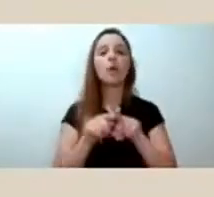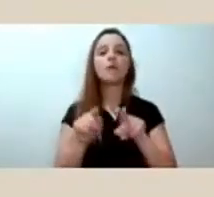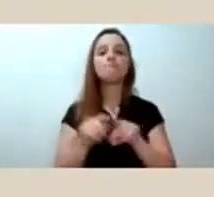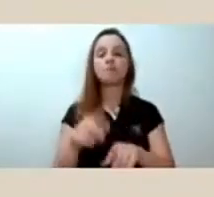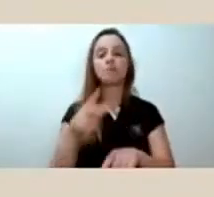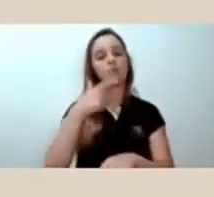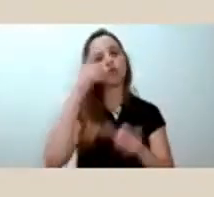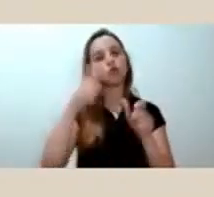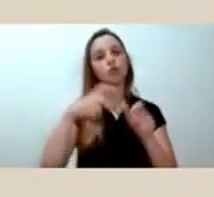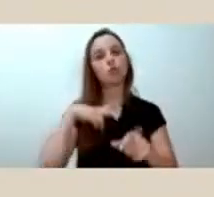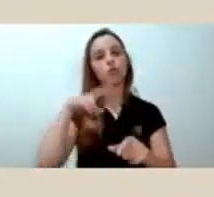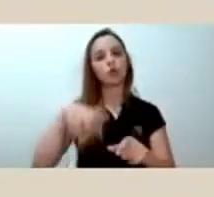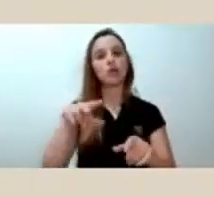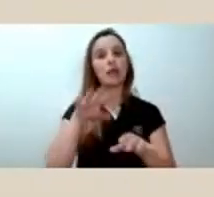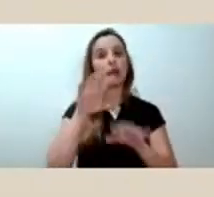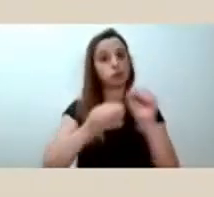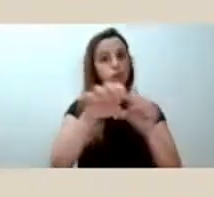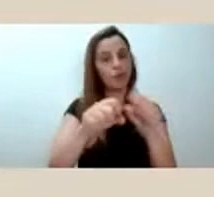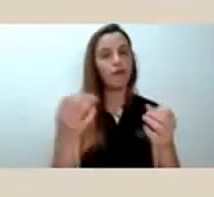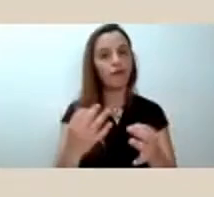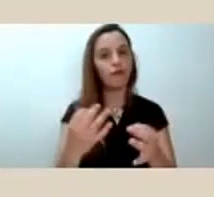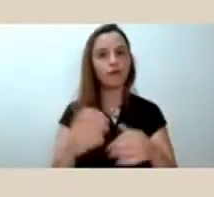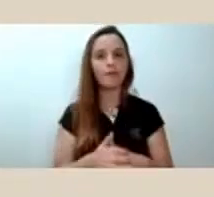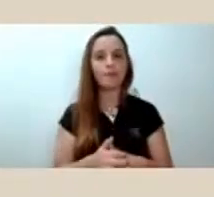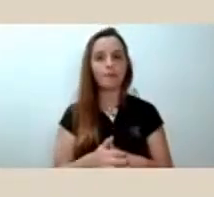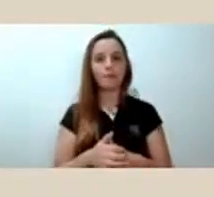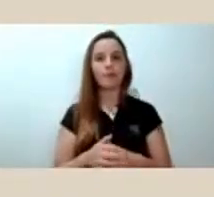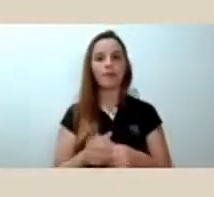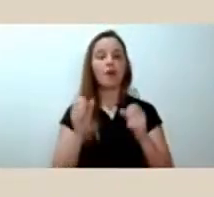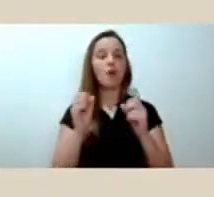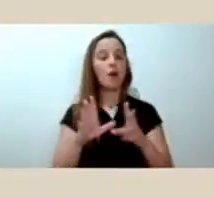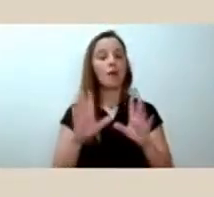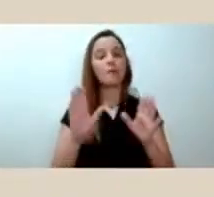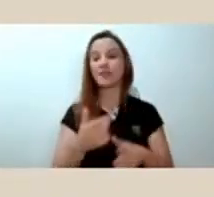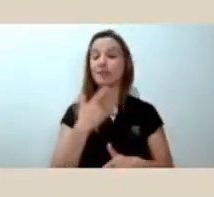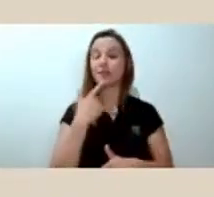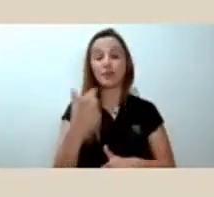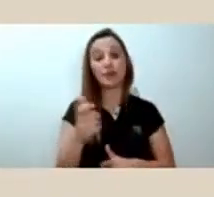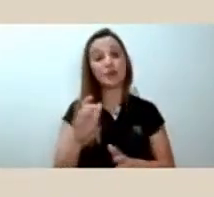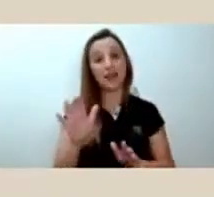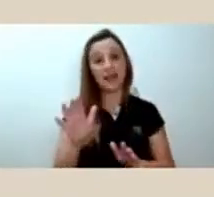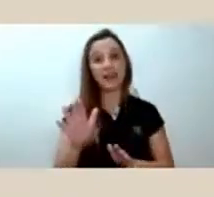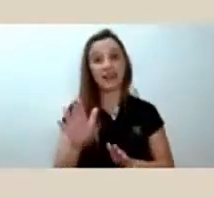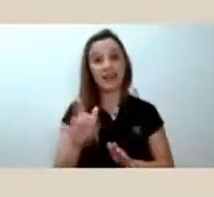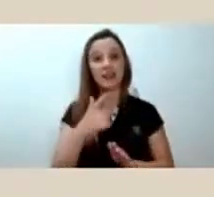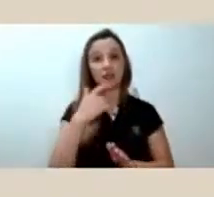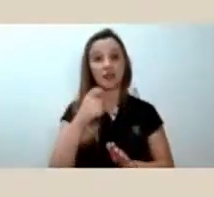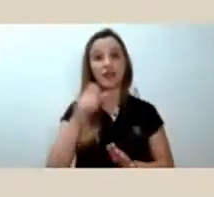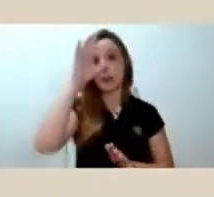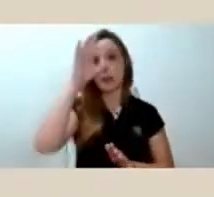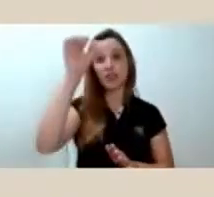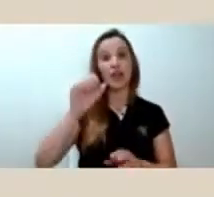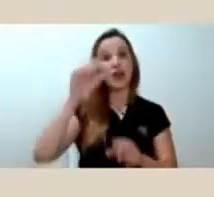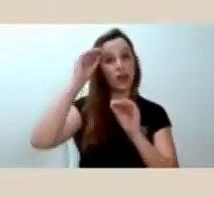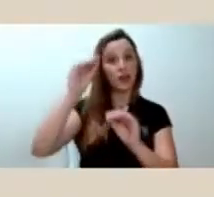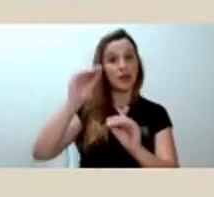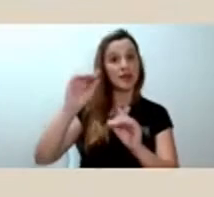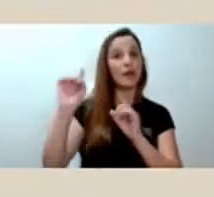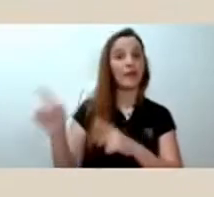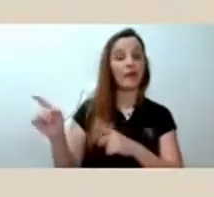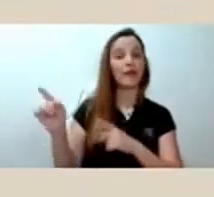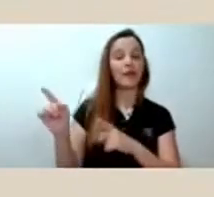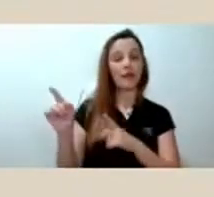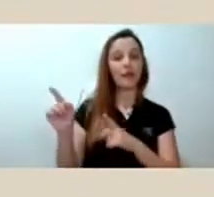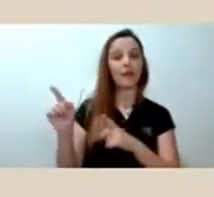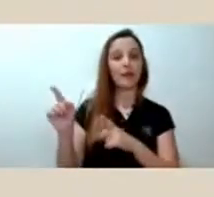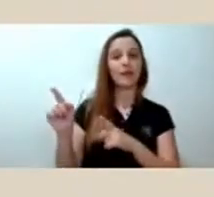Bom, you have to ask to the Minister of Education. Mas, bom,